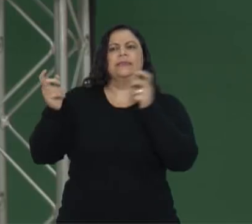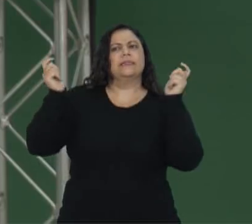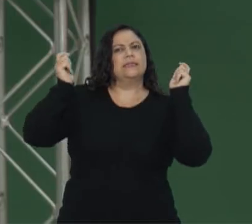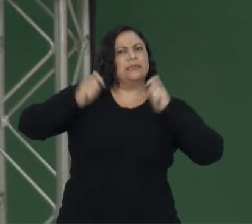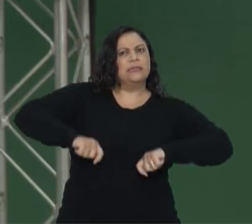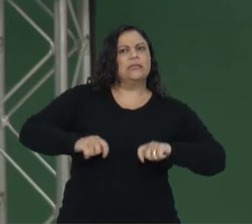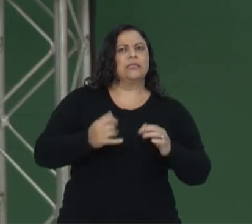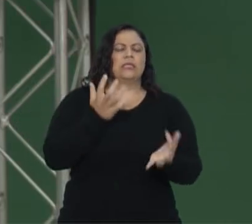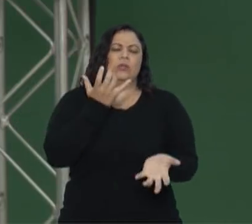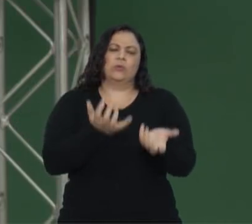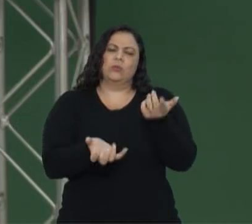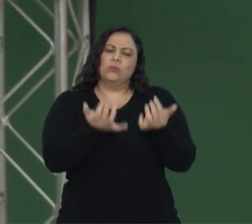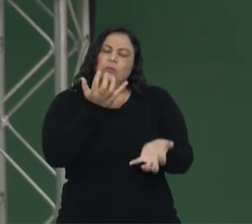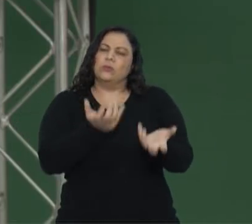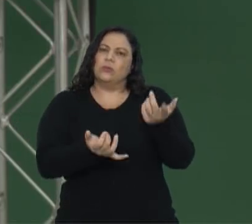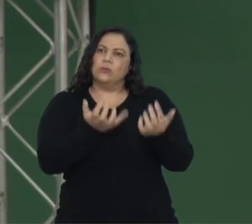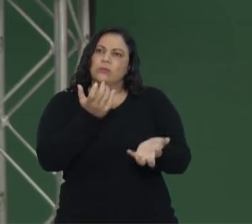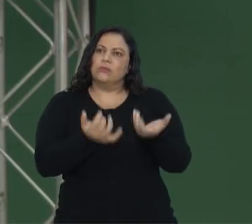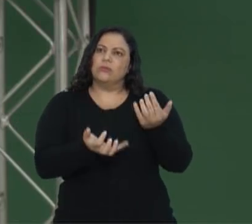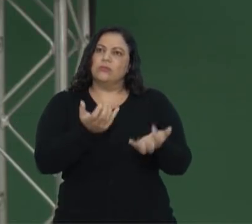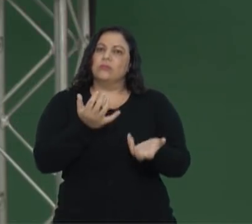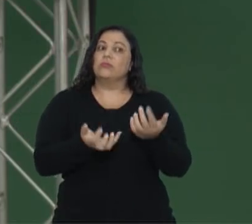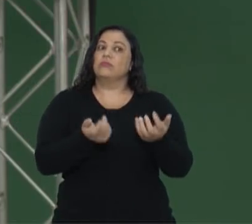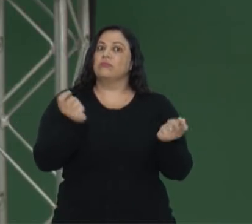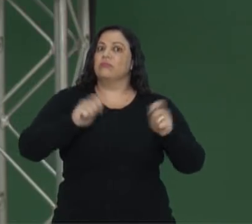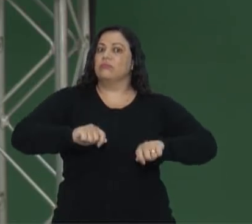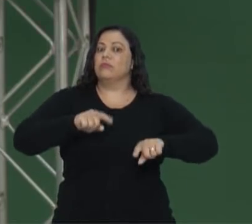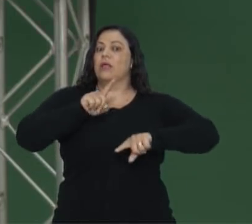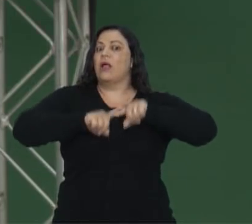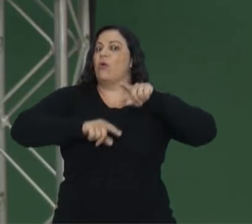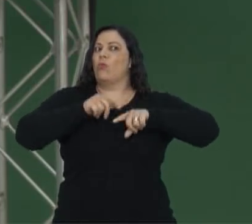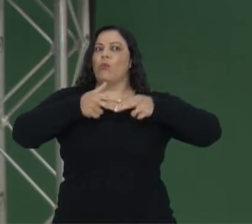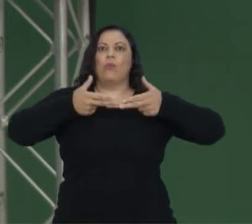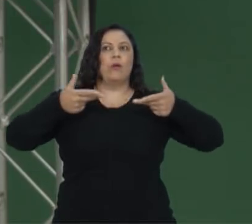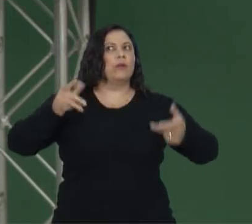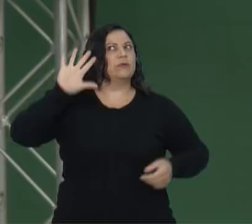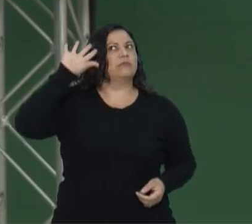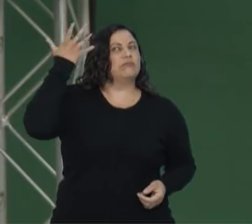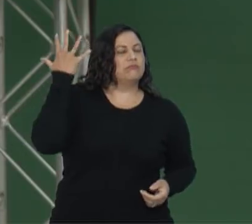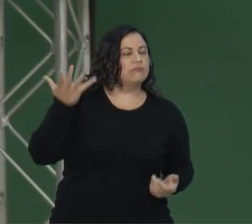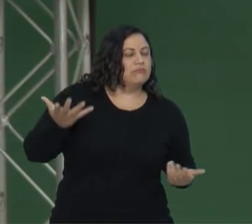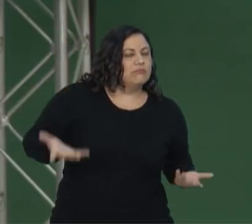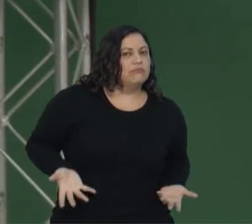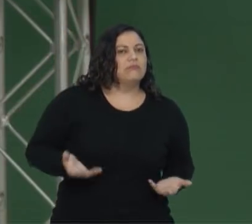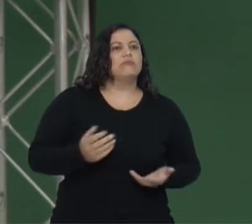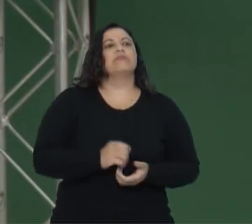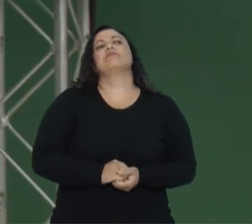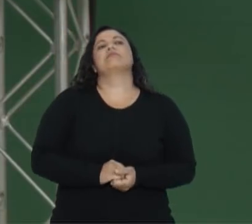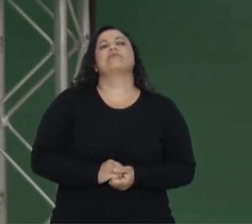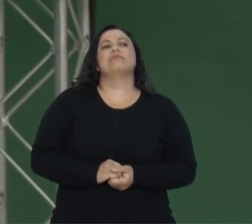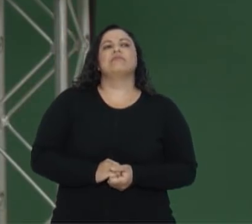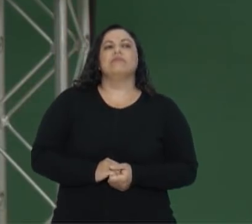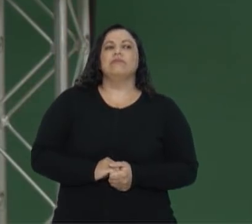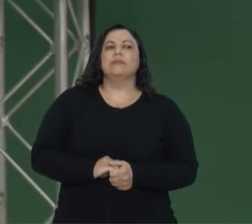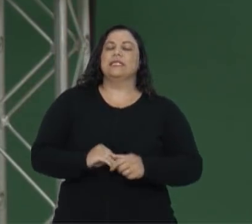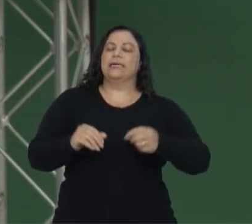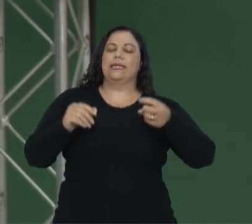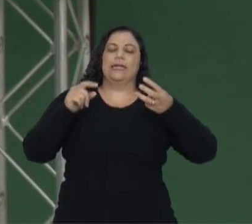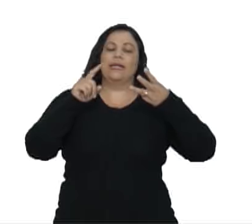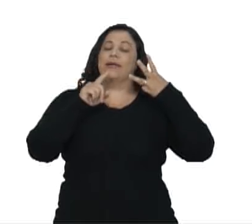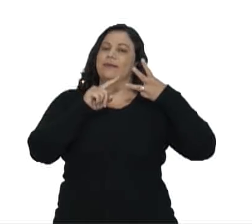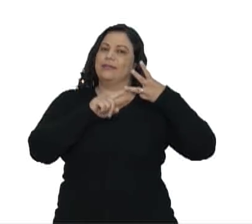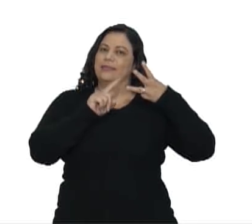uma chama. Aquecendo, alguma coisa vai acontecer com essa esfera. E em C, na terceira situação,